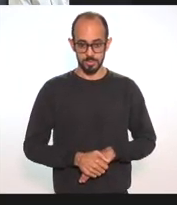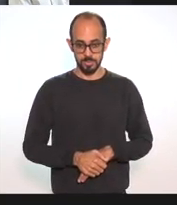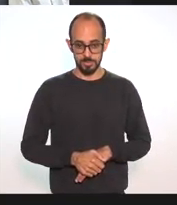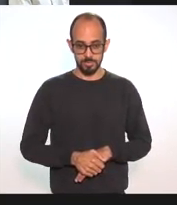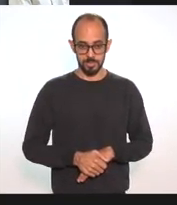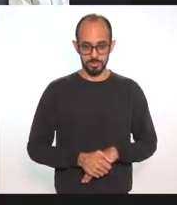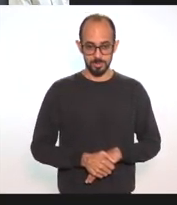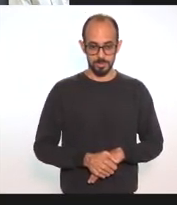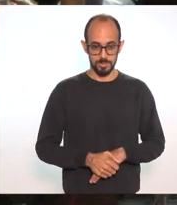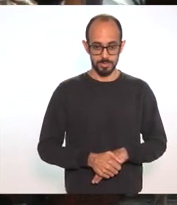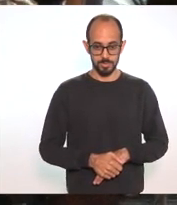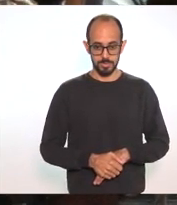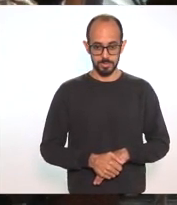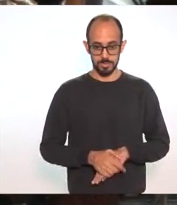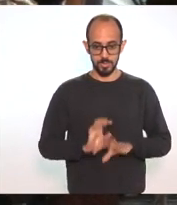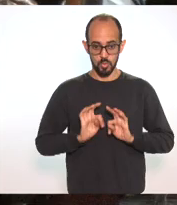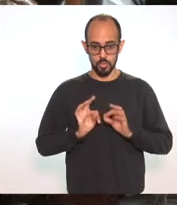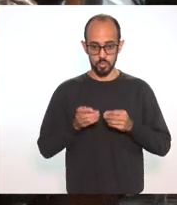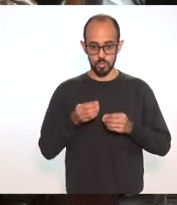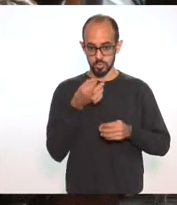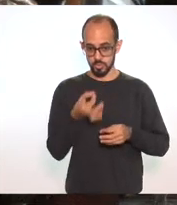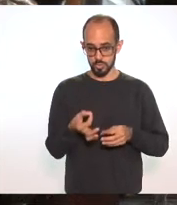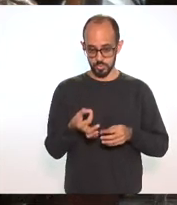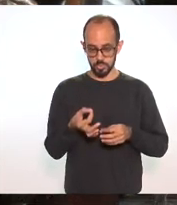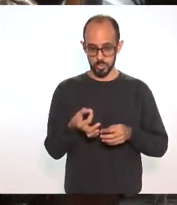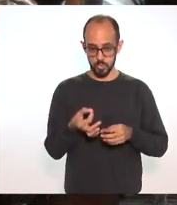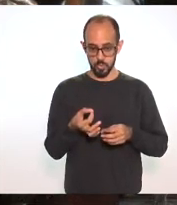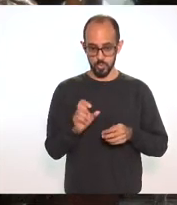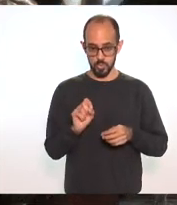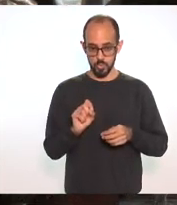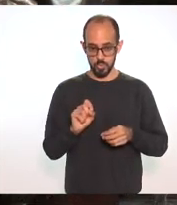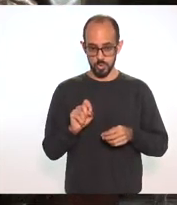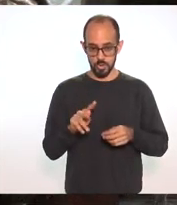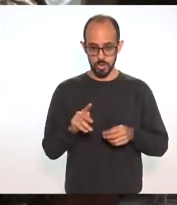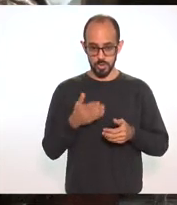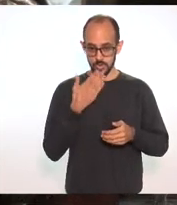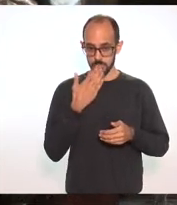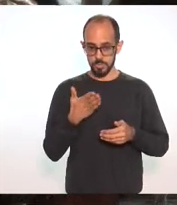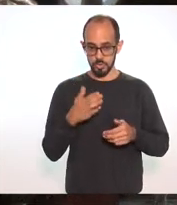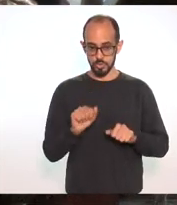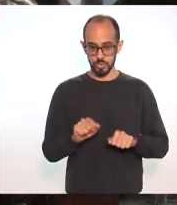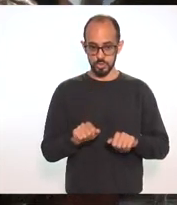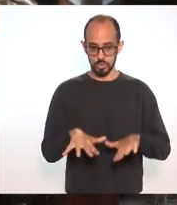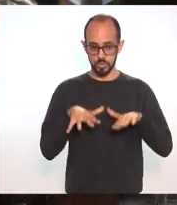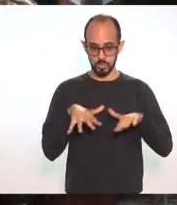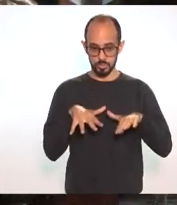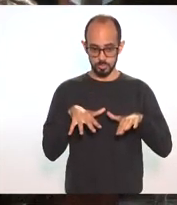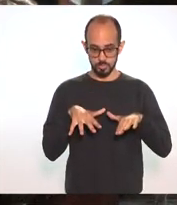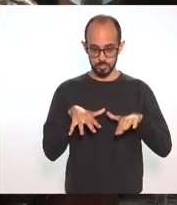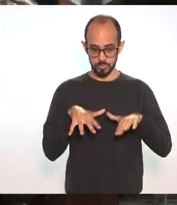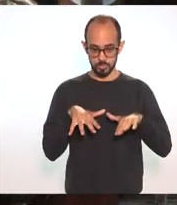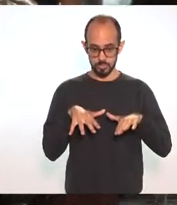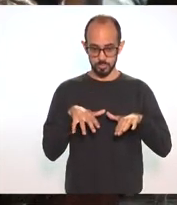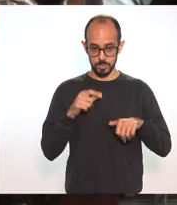Então, com os pareceres emitidos, eu quero chamar a atenção do plenário, porque era a discussão e redação do vencido com